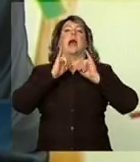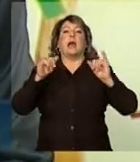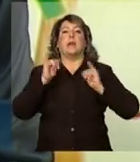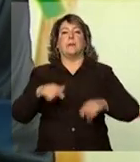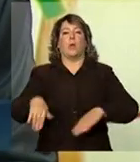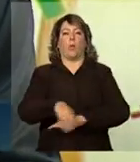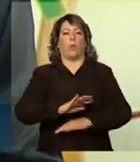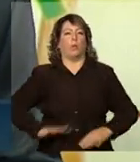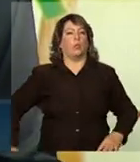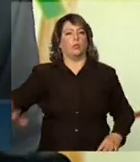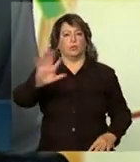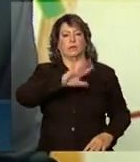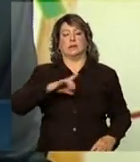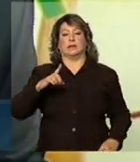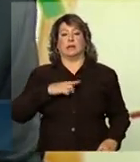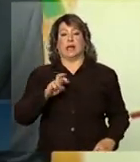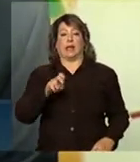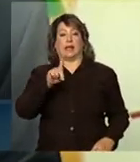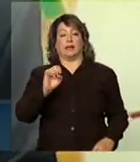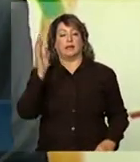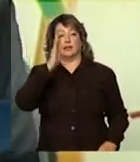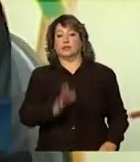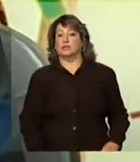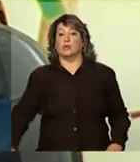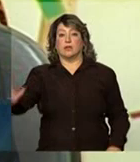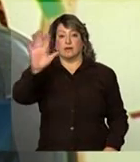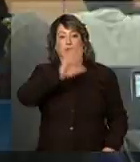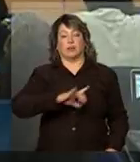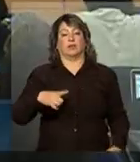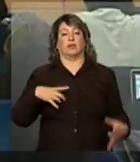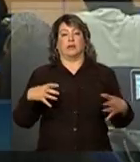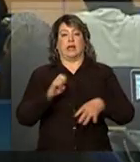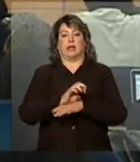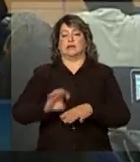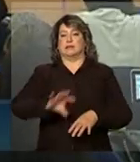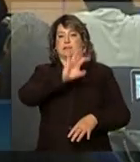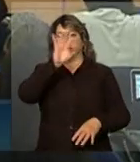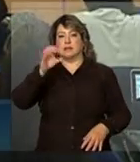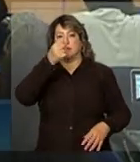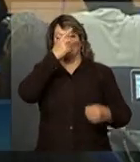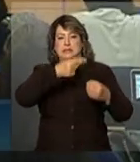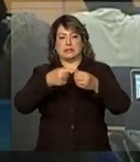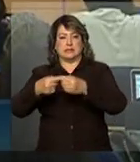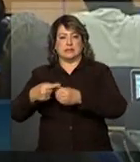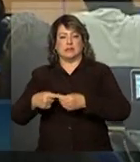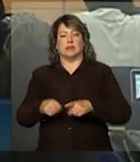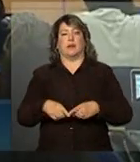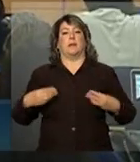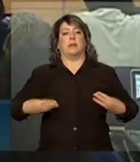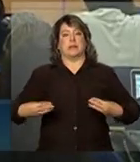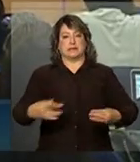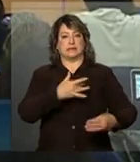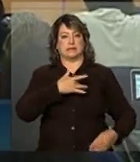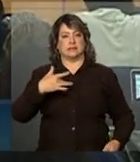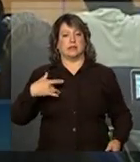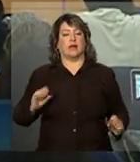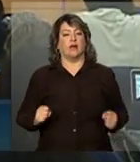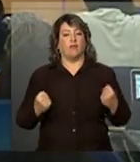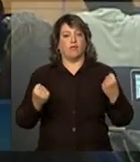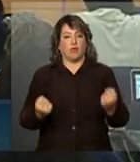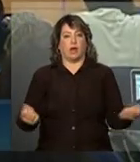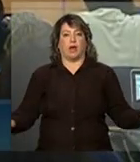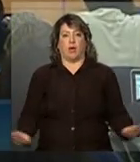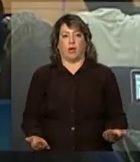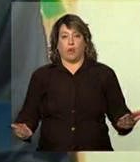E a nossa rede nacional, formada pelos estados, pelos municípios, pelo Ministério da Saúde, reforçada